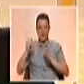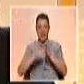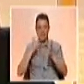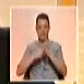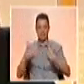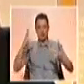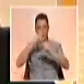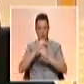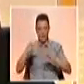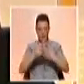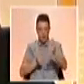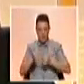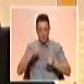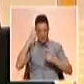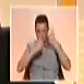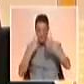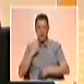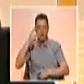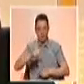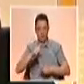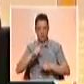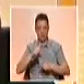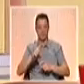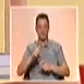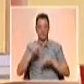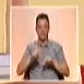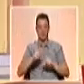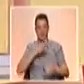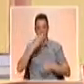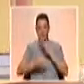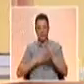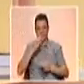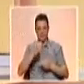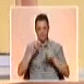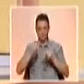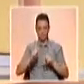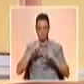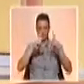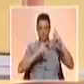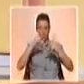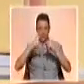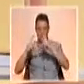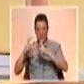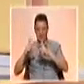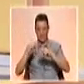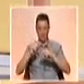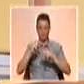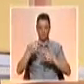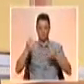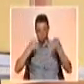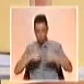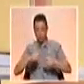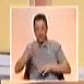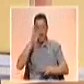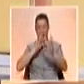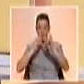uma nova estratégia e repensar um bocadinho como é que queremos fazer. Já vamos voltar à conversa. A quantidade do consumo de água e a sua